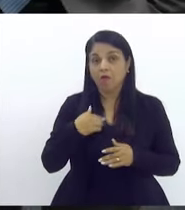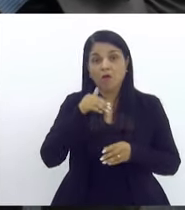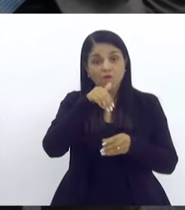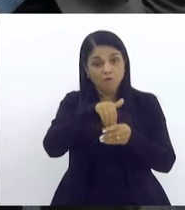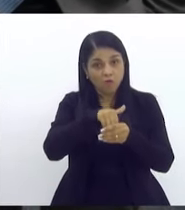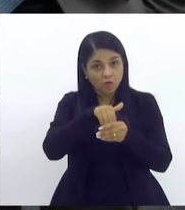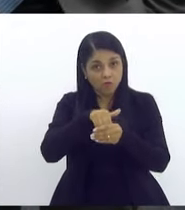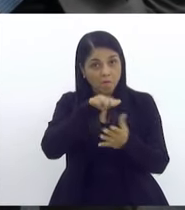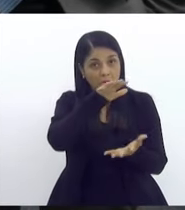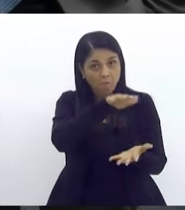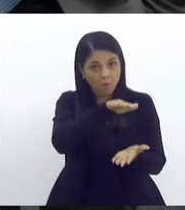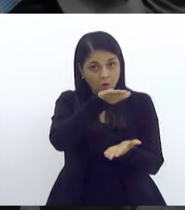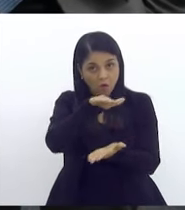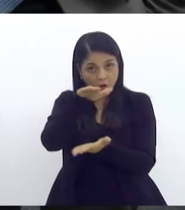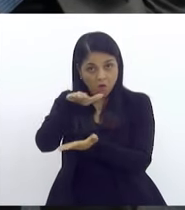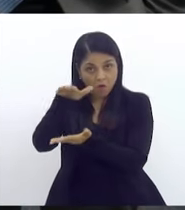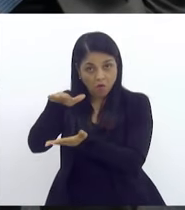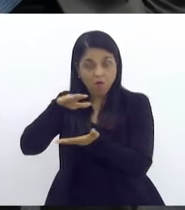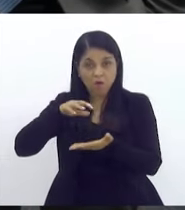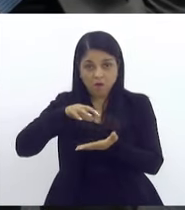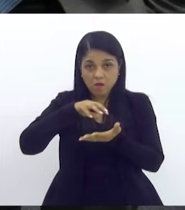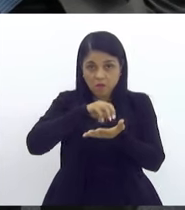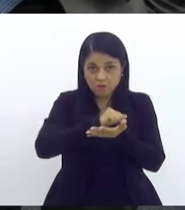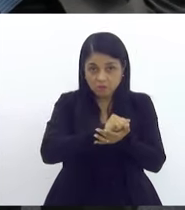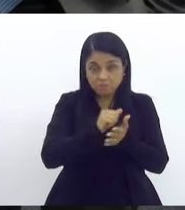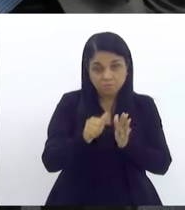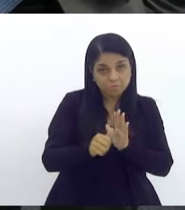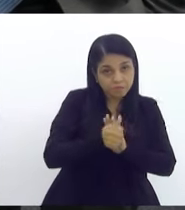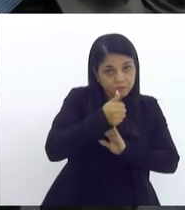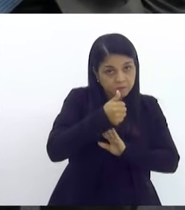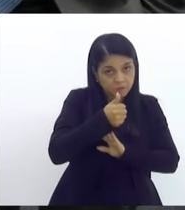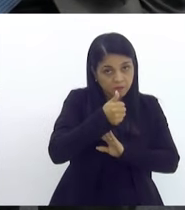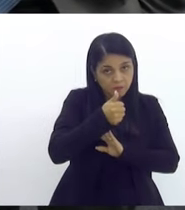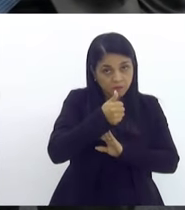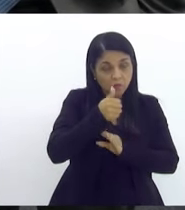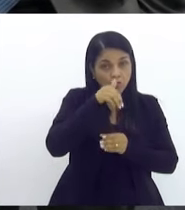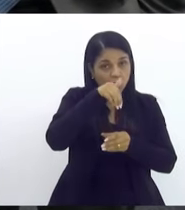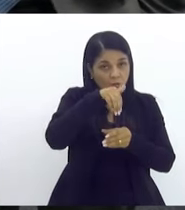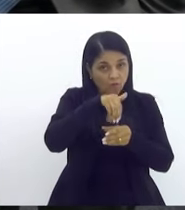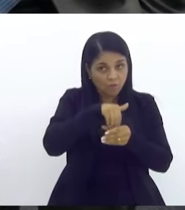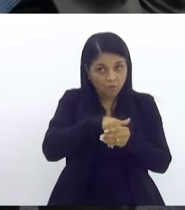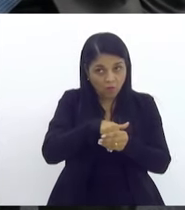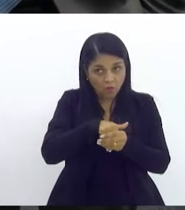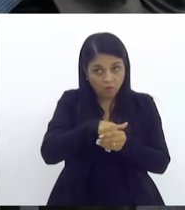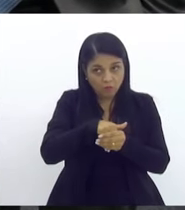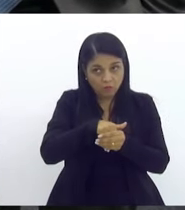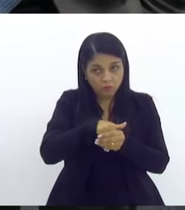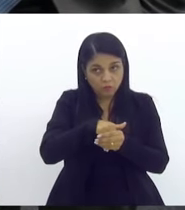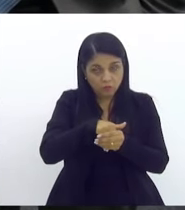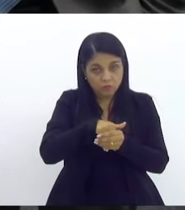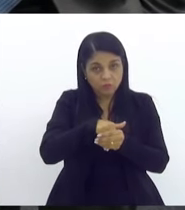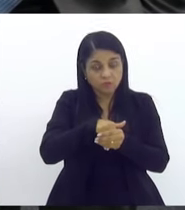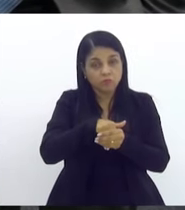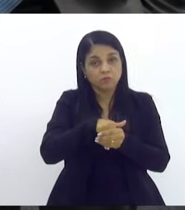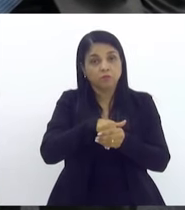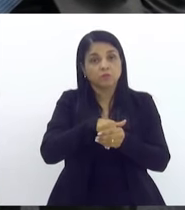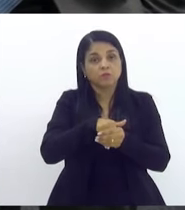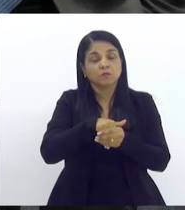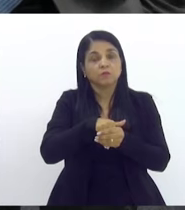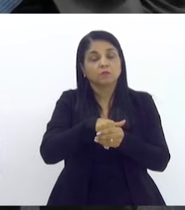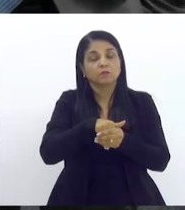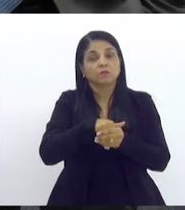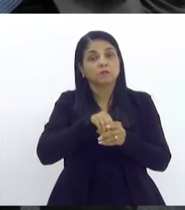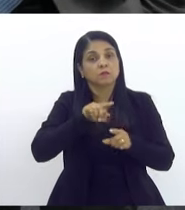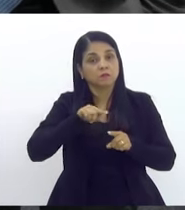bloco, a gente registrava primeiro o voto contrário, em separado, e depois